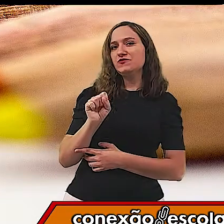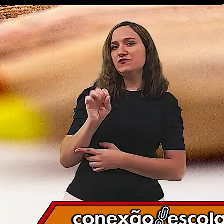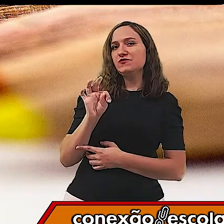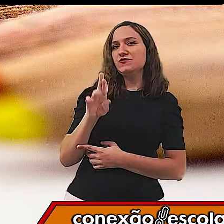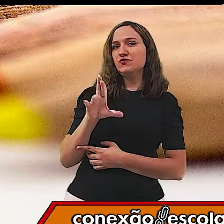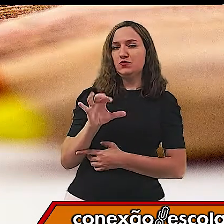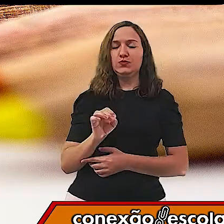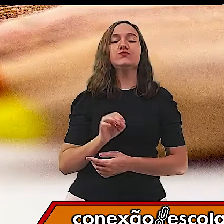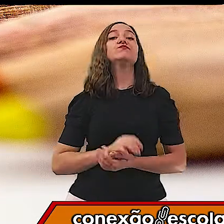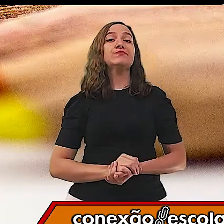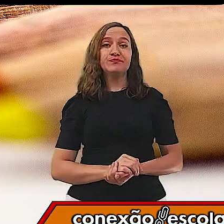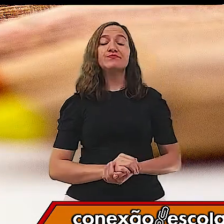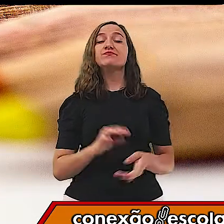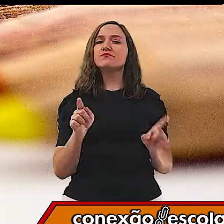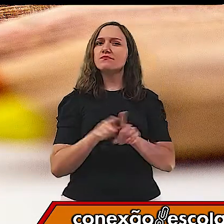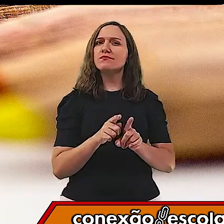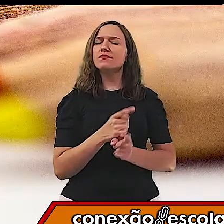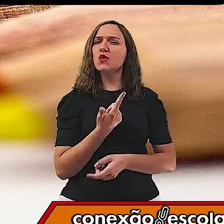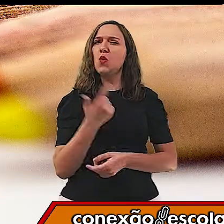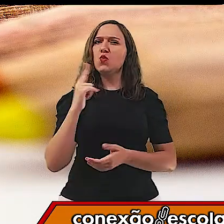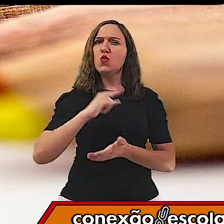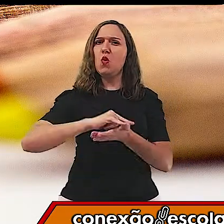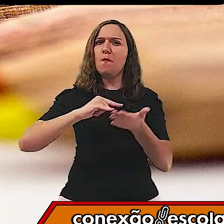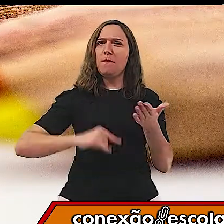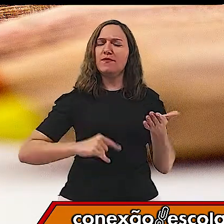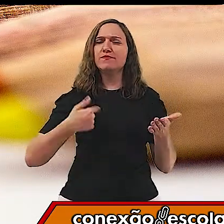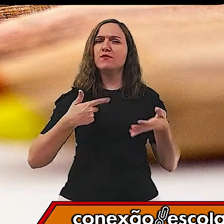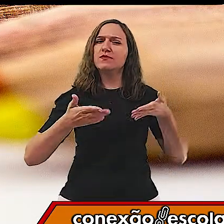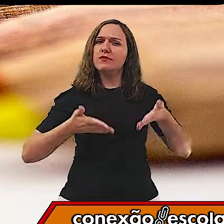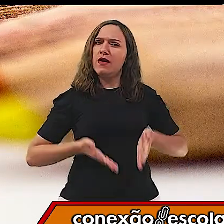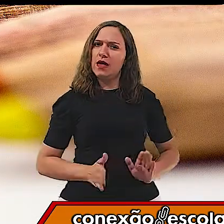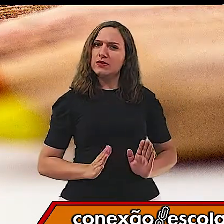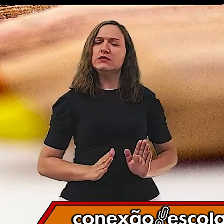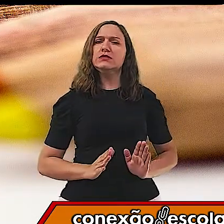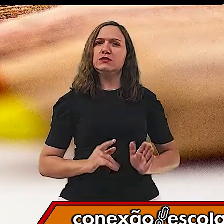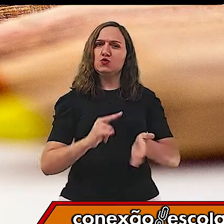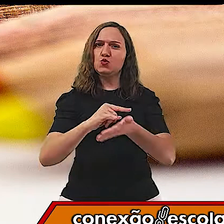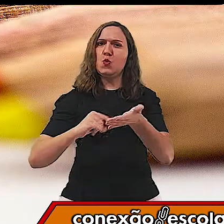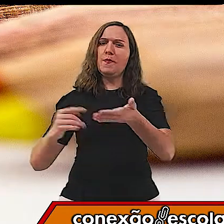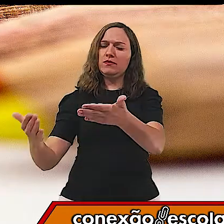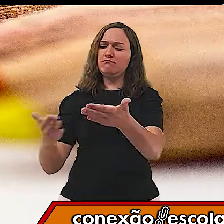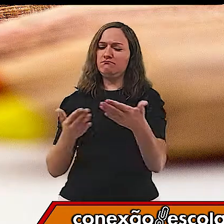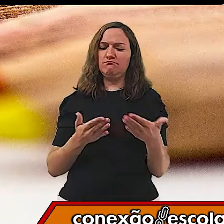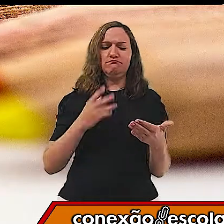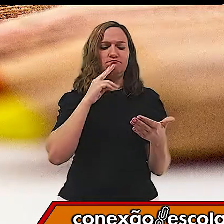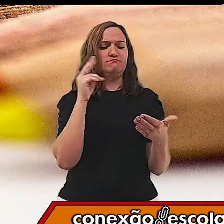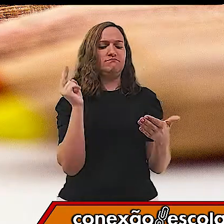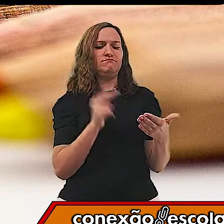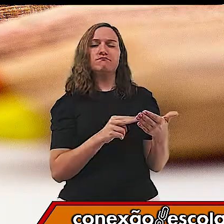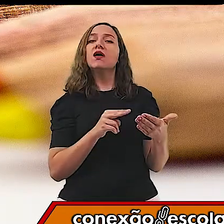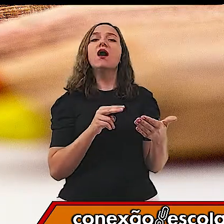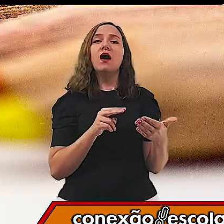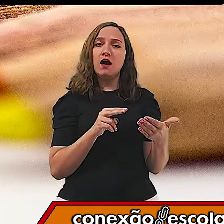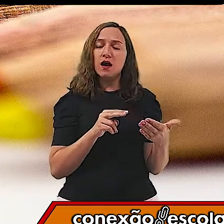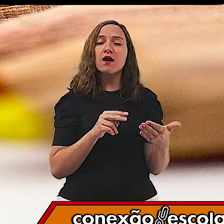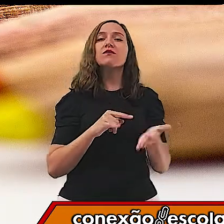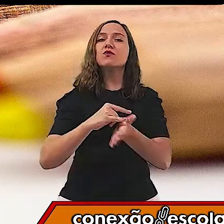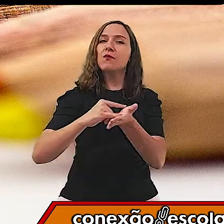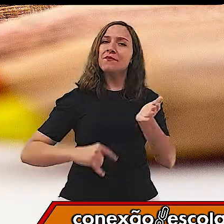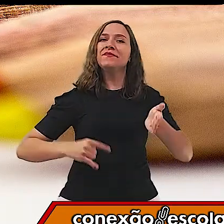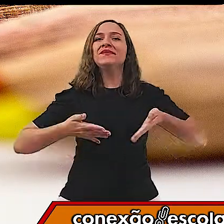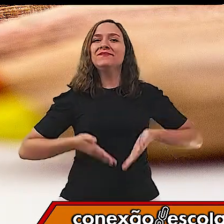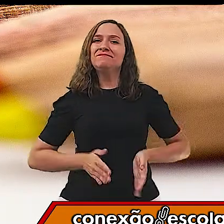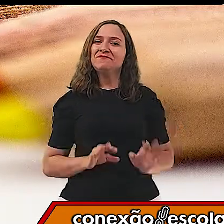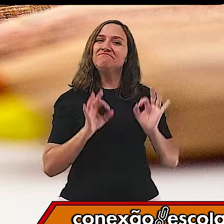Eu tenho um documento que quando eu nasci, eu peguei ele, sim, é uma certidão de